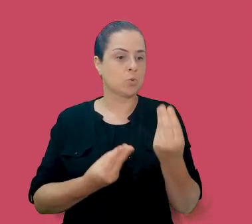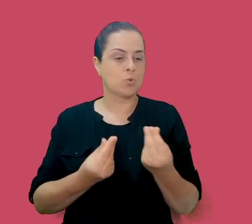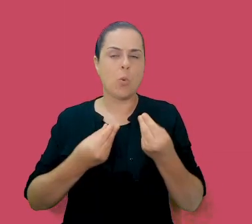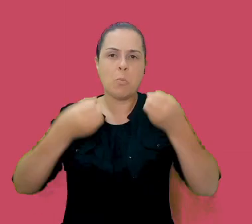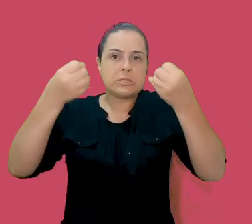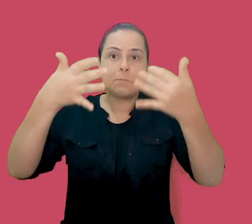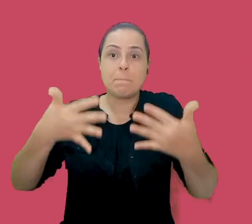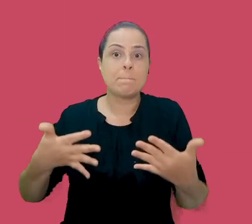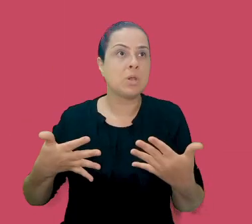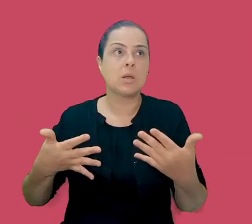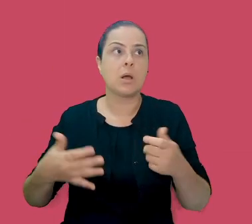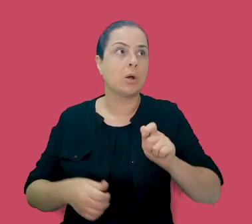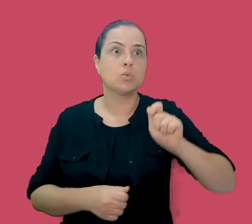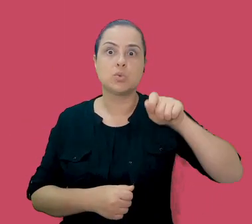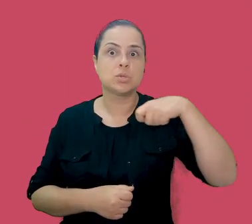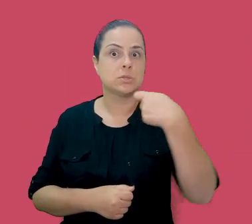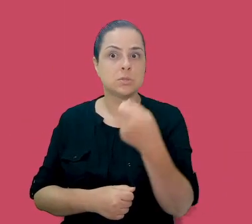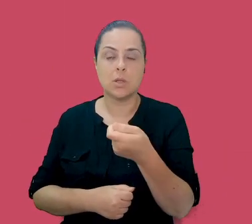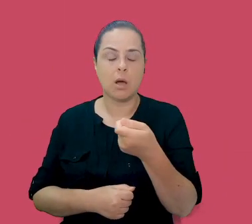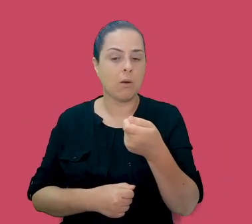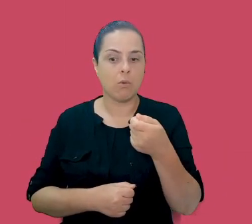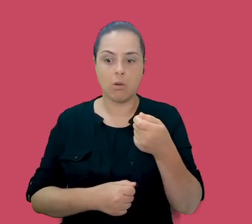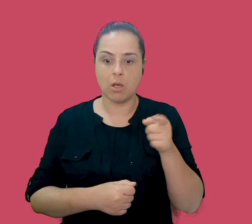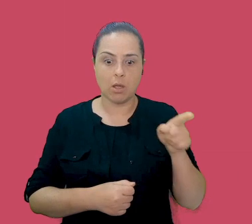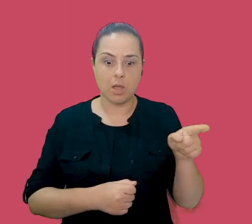eu não sei como é que eu diria, mas super